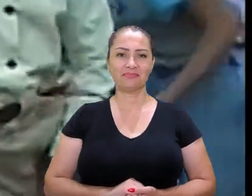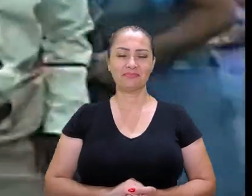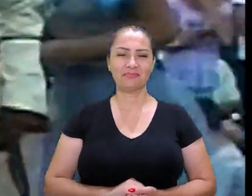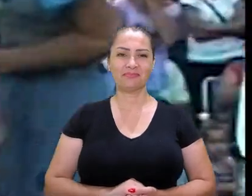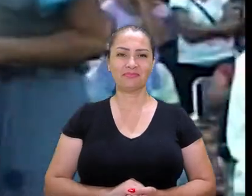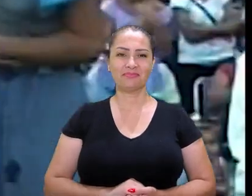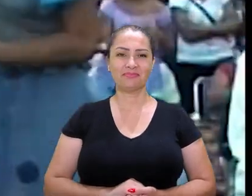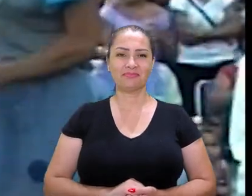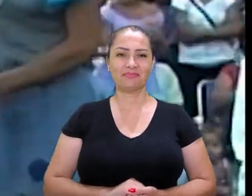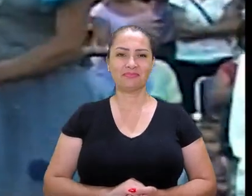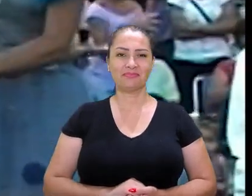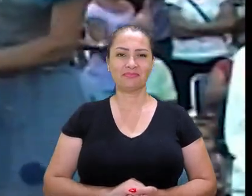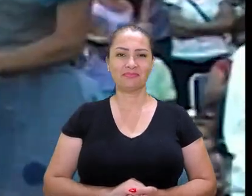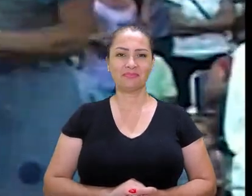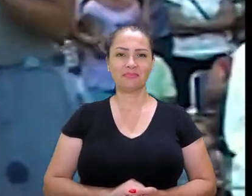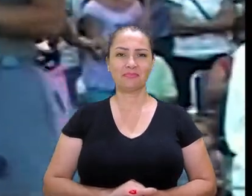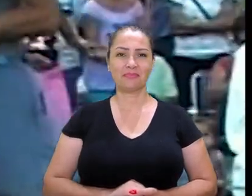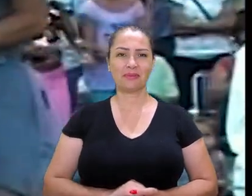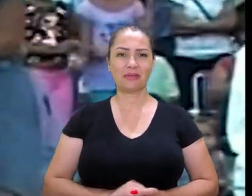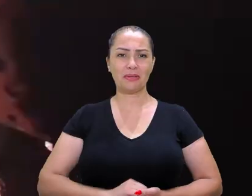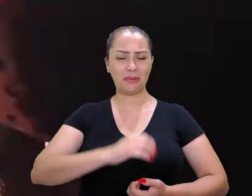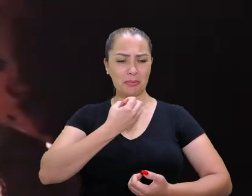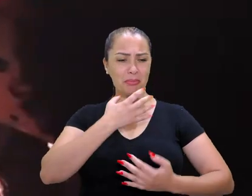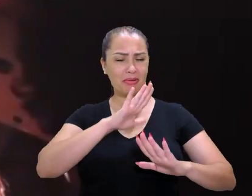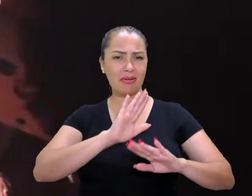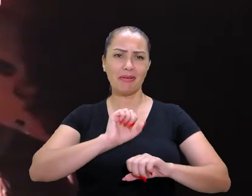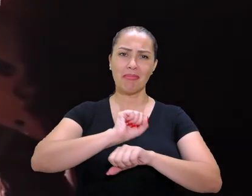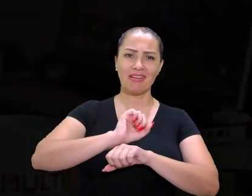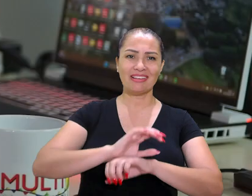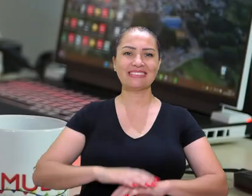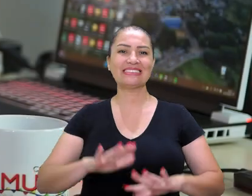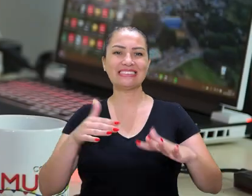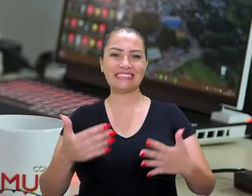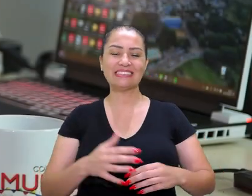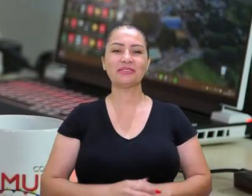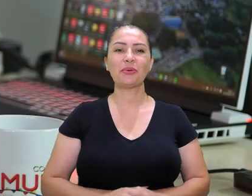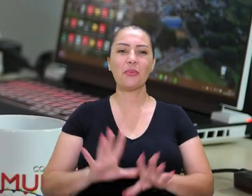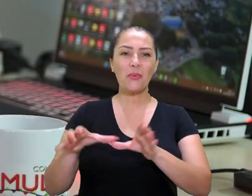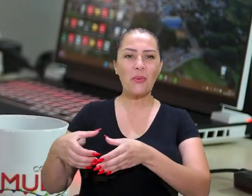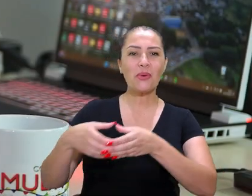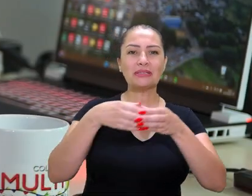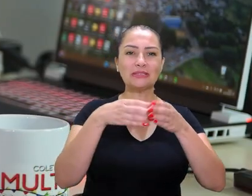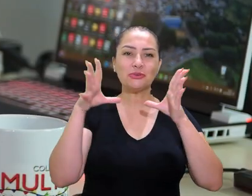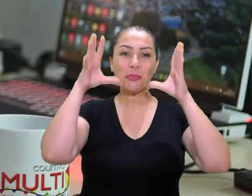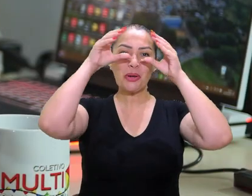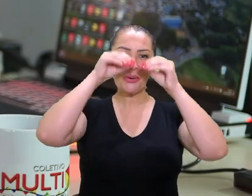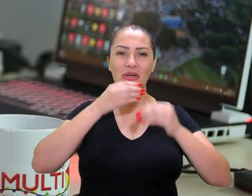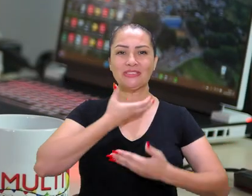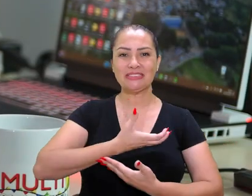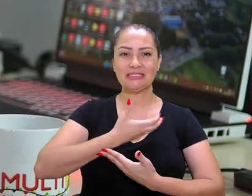Tudo bem? Espera aí, Luia. Como o Cortejo para uma Noite de Natal e algumas outras intervenções,